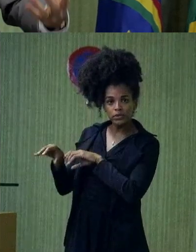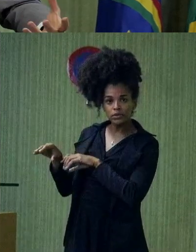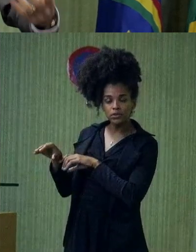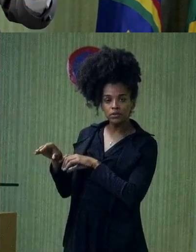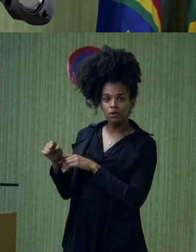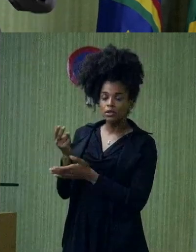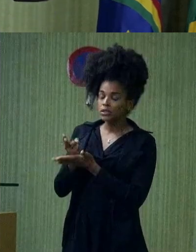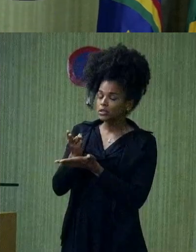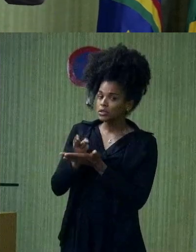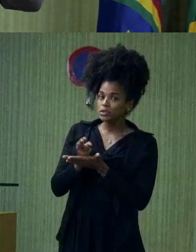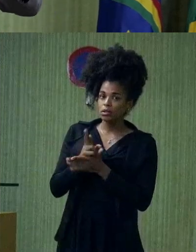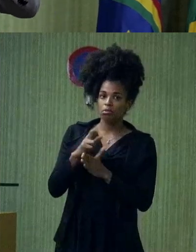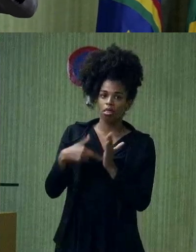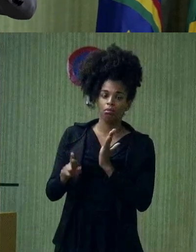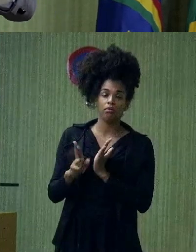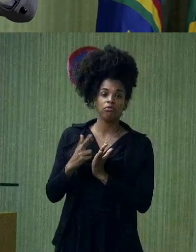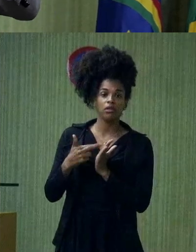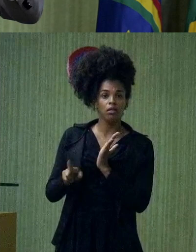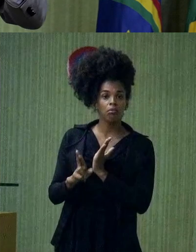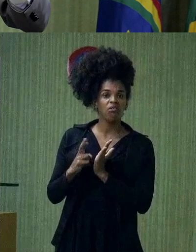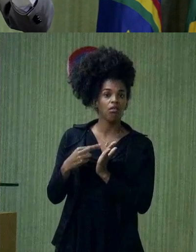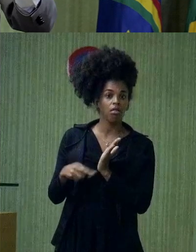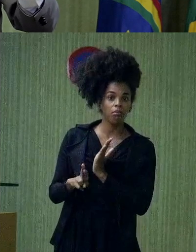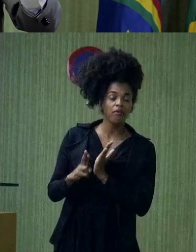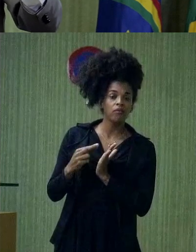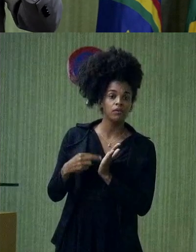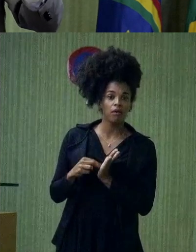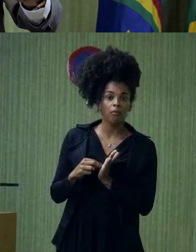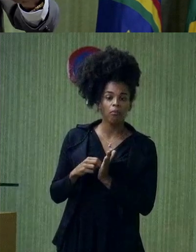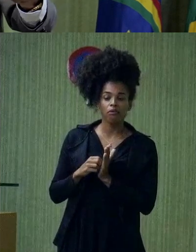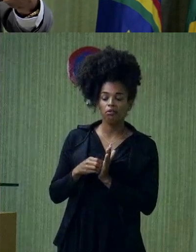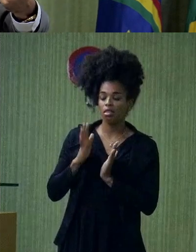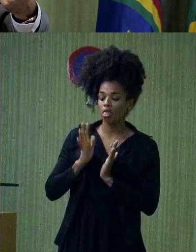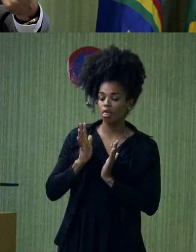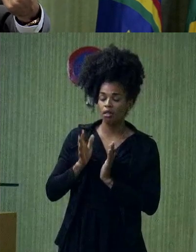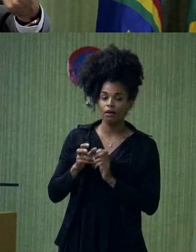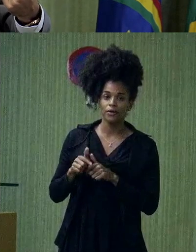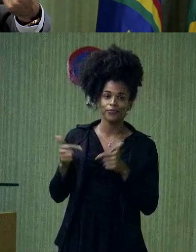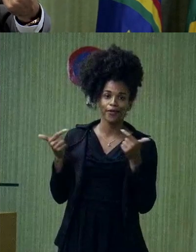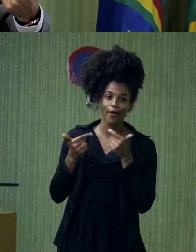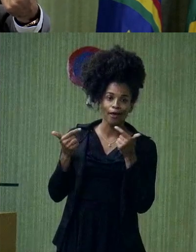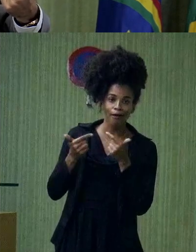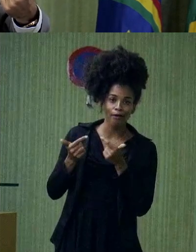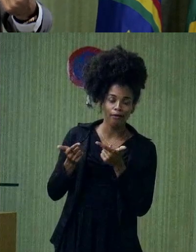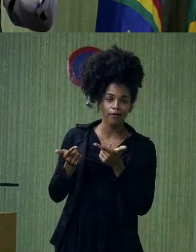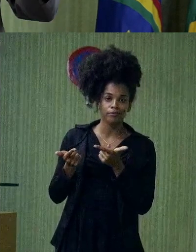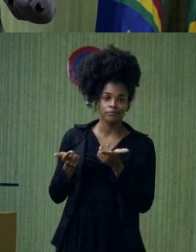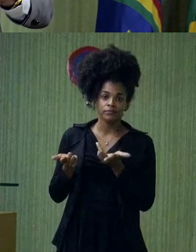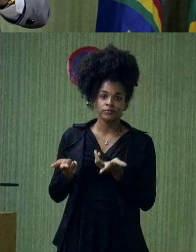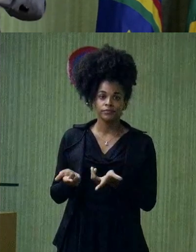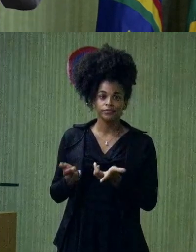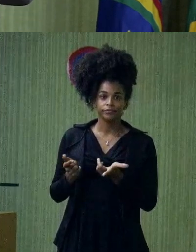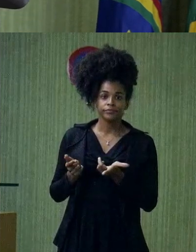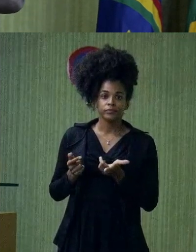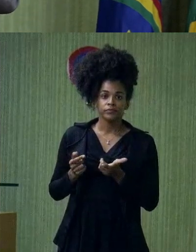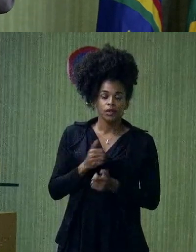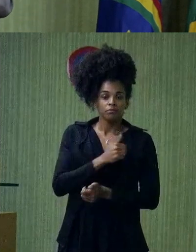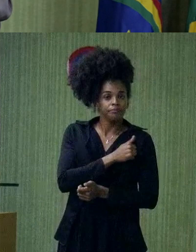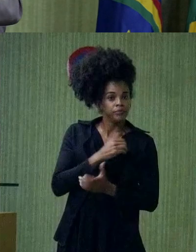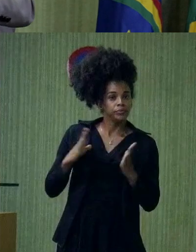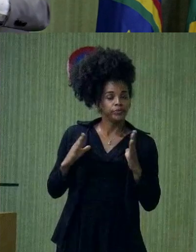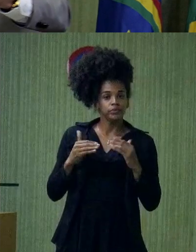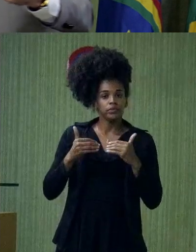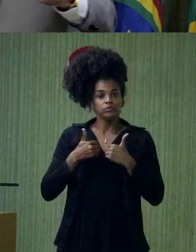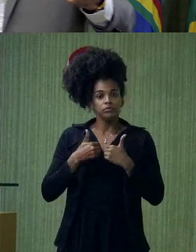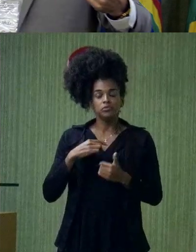reprovada e até ridicularizada pelos colegas de lá ela era autista e tamb